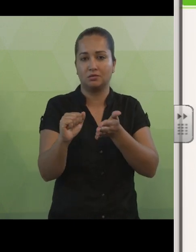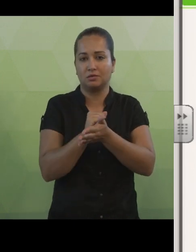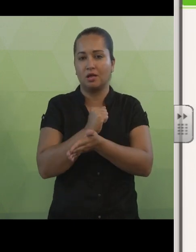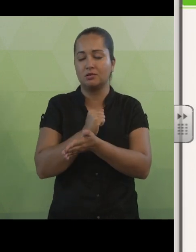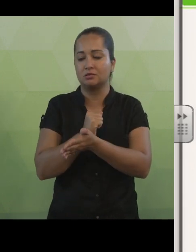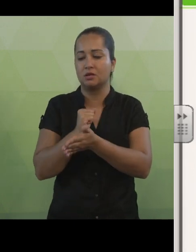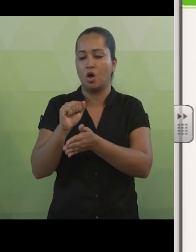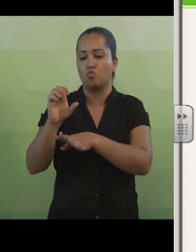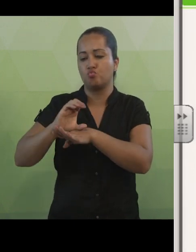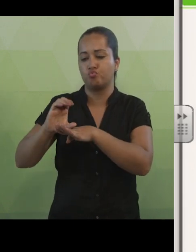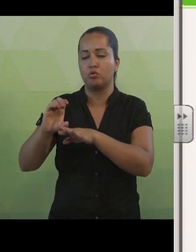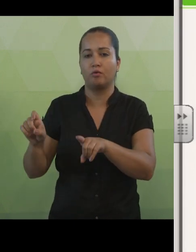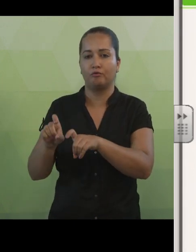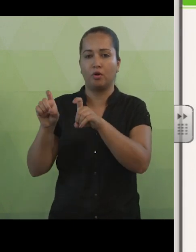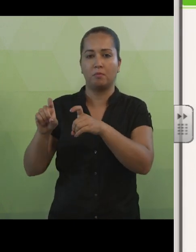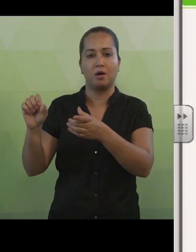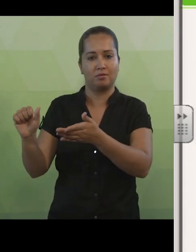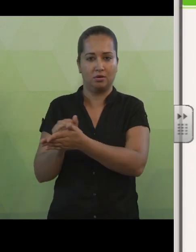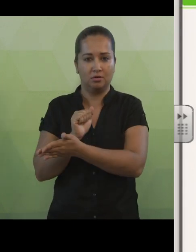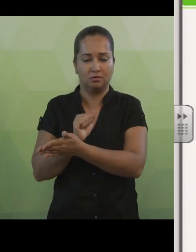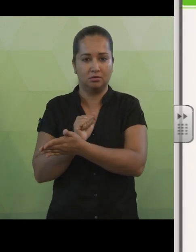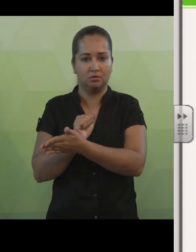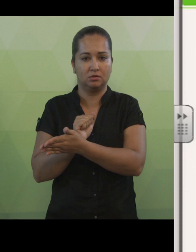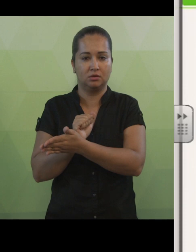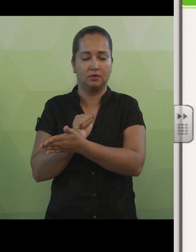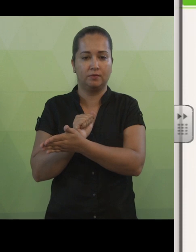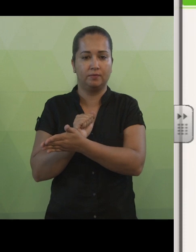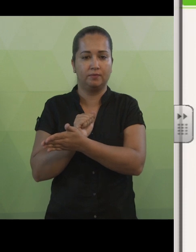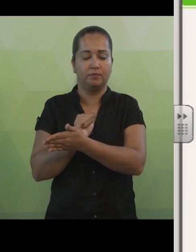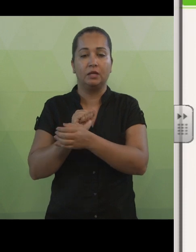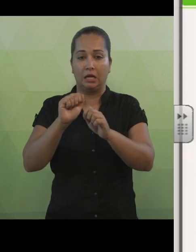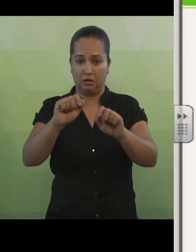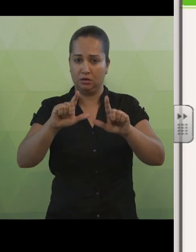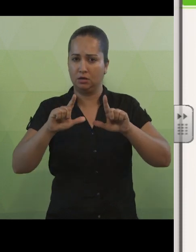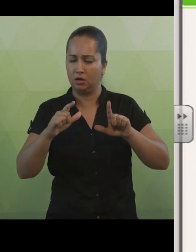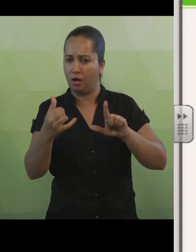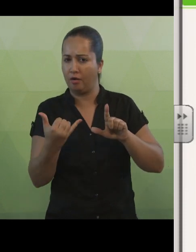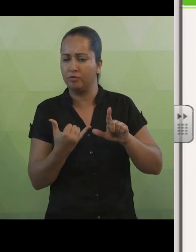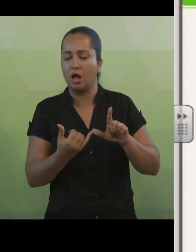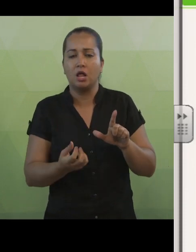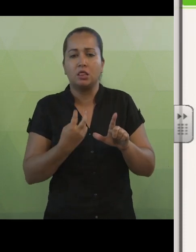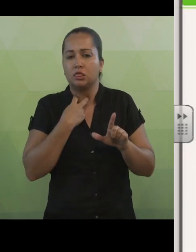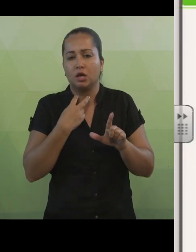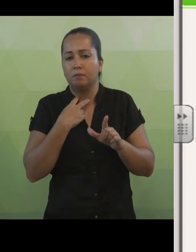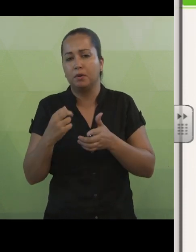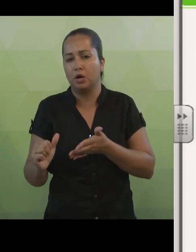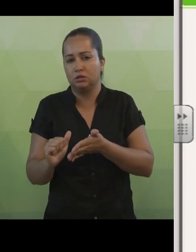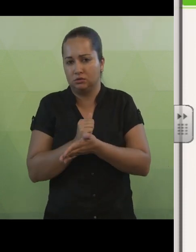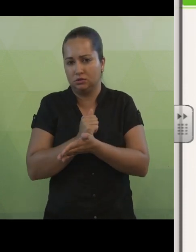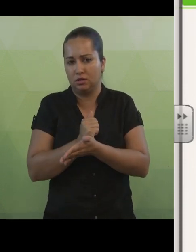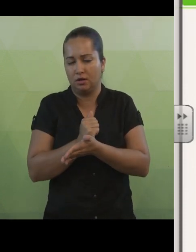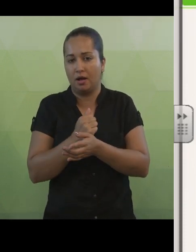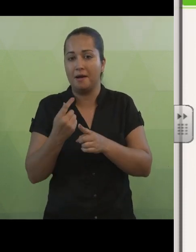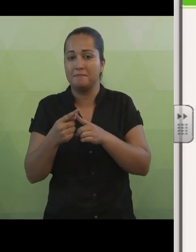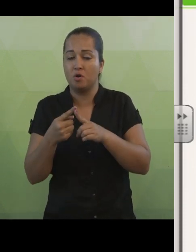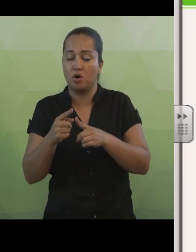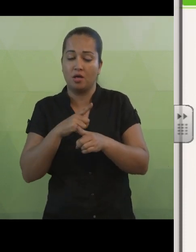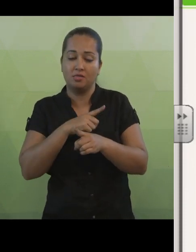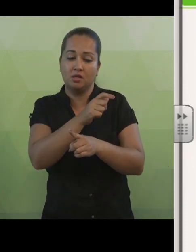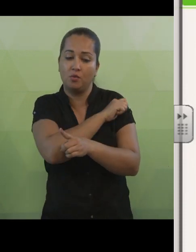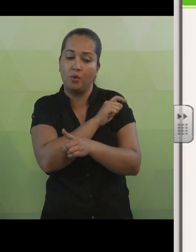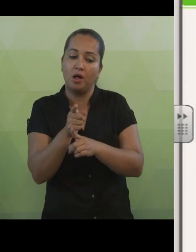esse curso de informática aqui, o banco de dados vai dizer, não, você não pode fazer isso. Por quê? Porque existe um